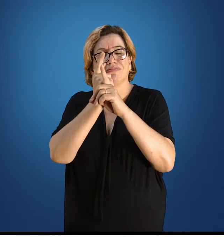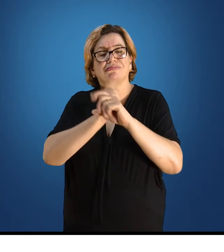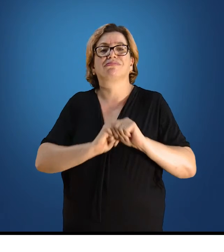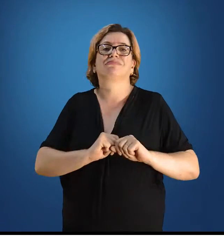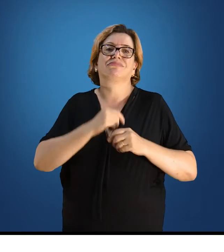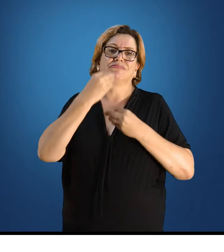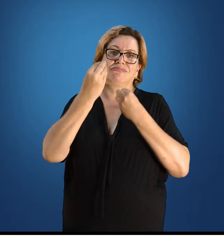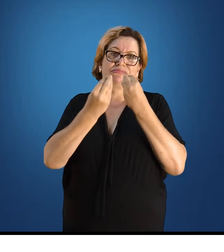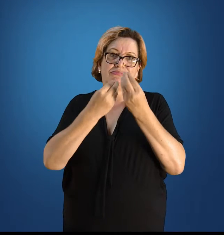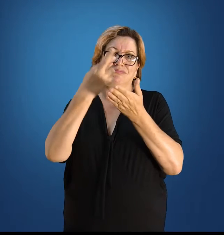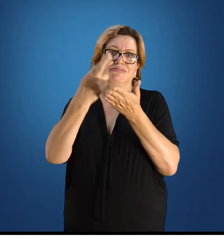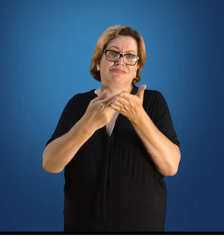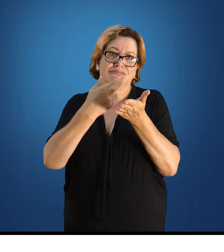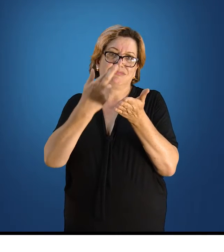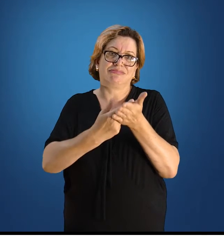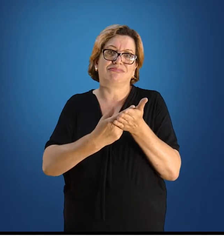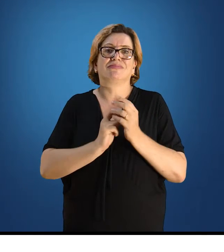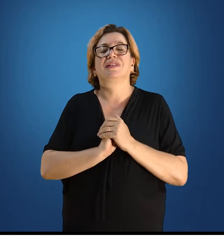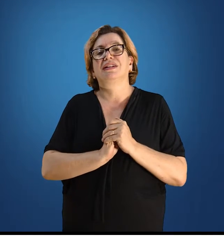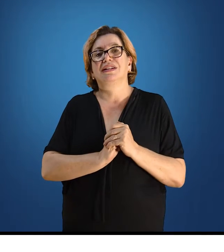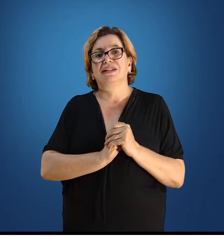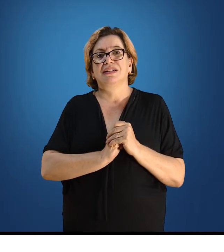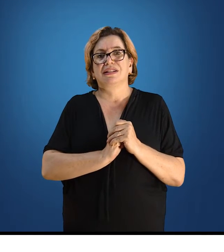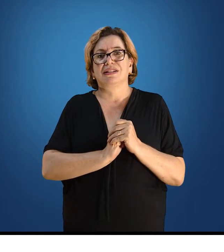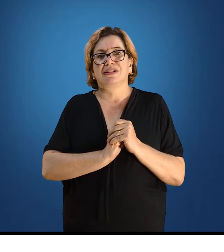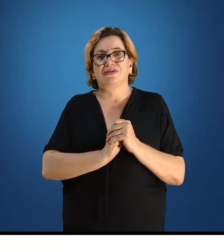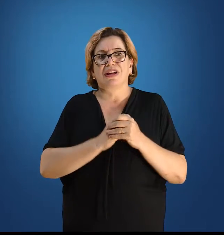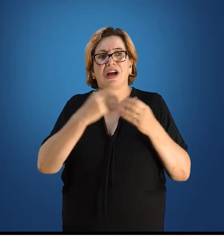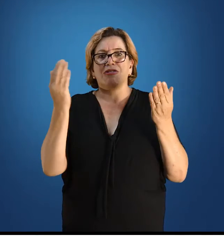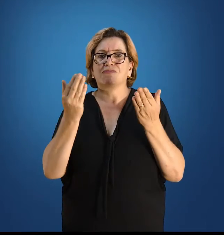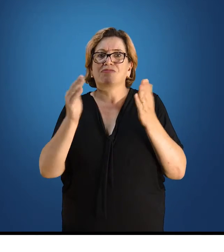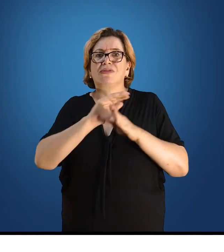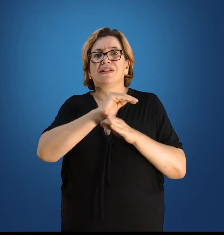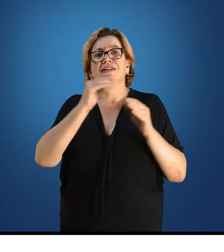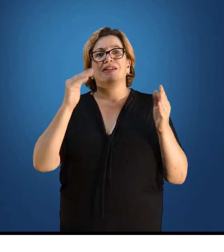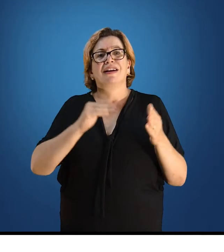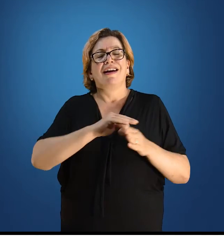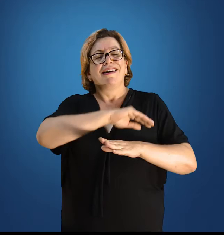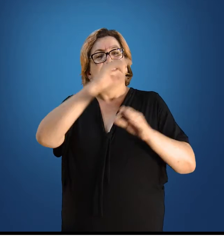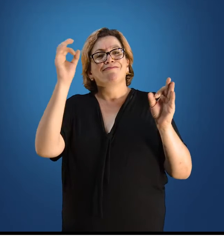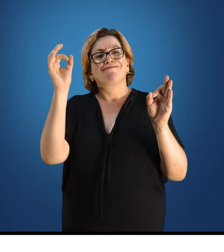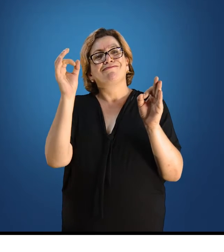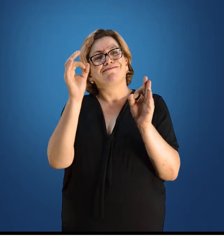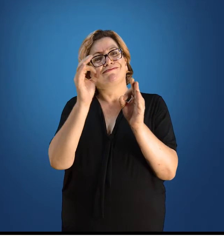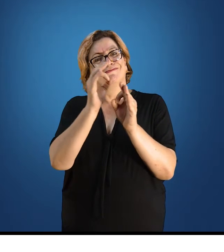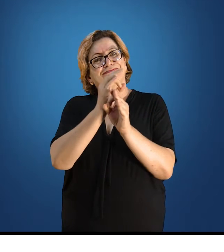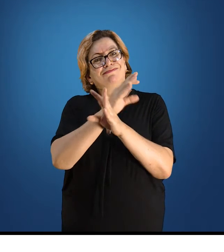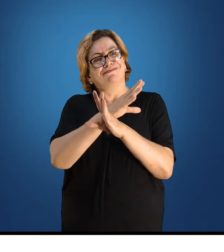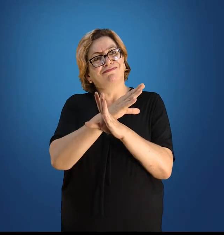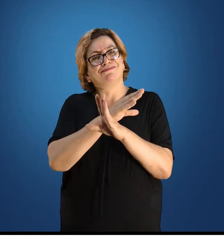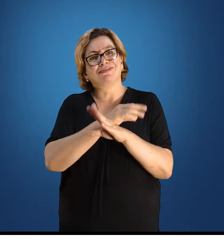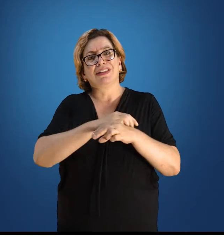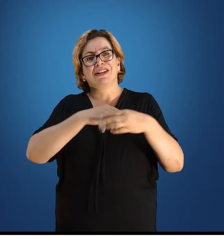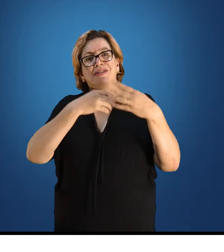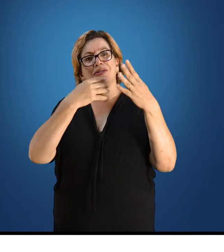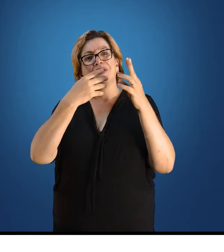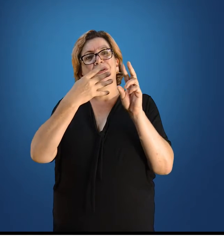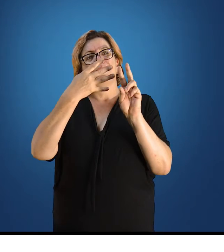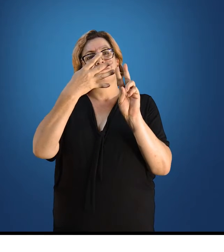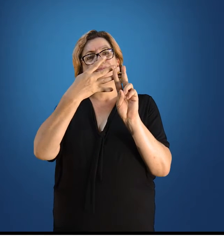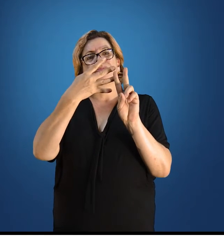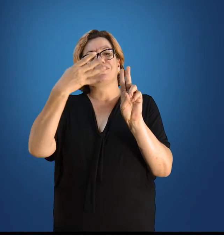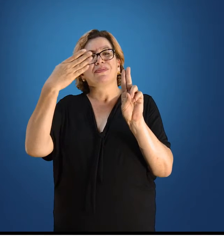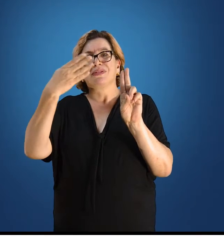essa citação, essa referência. Okay? Então assim nós chegamos ao final do nosso módulo 4, que